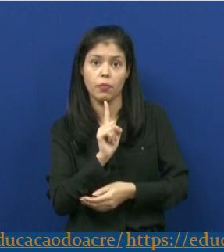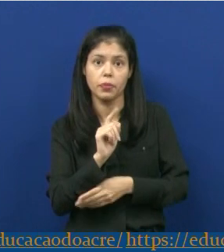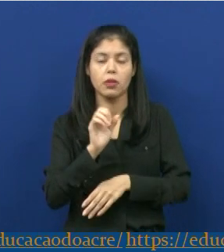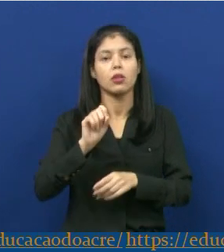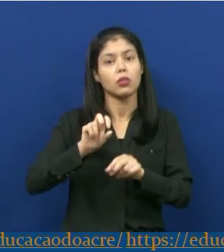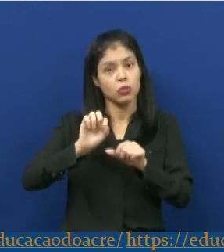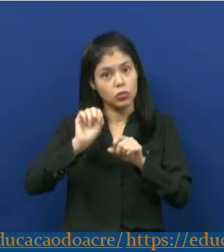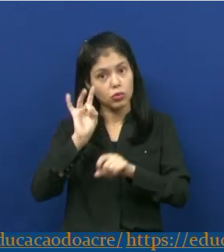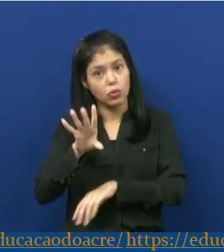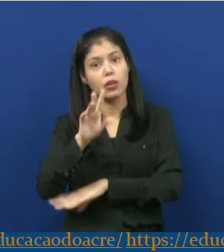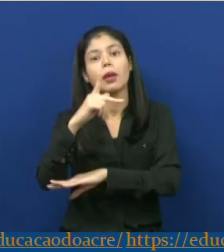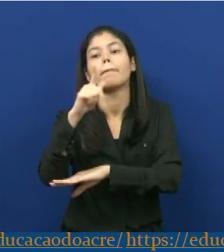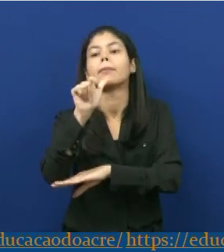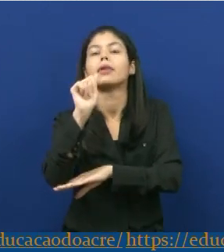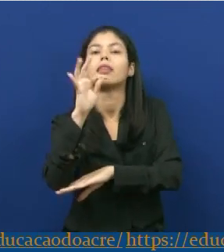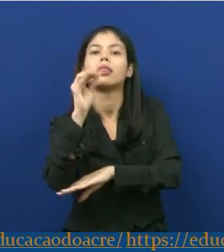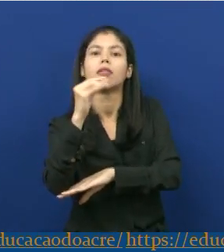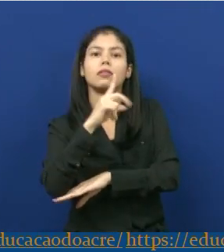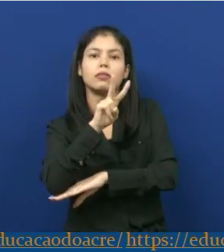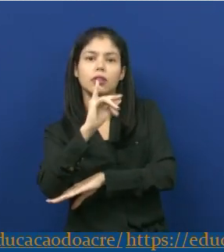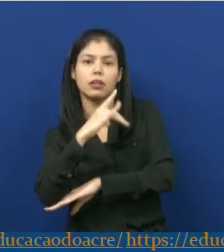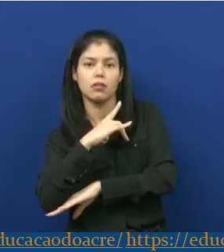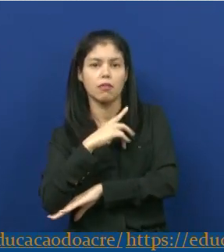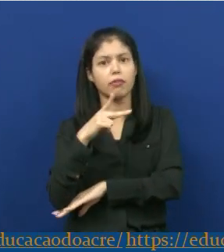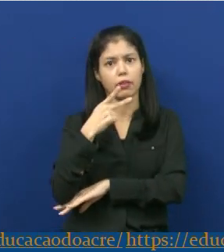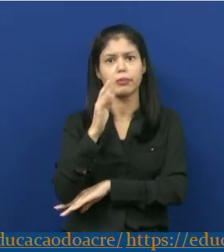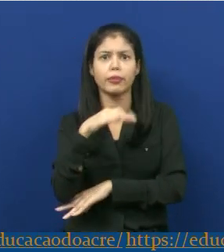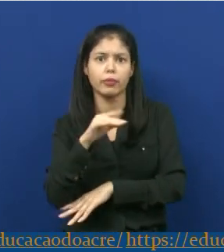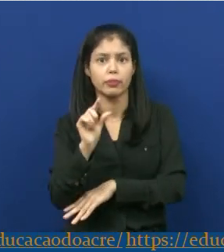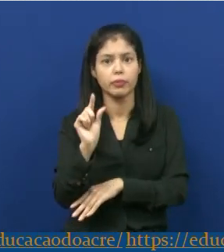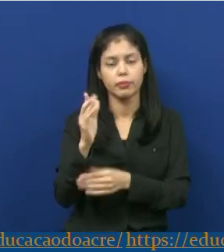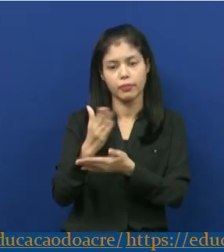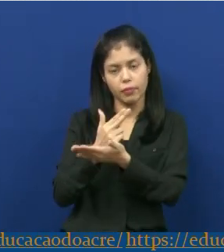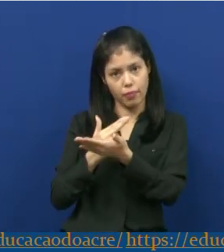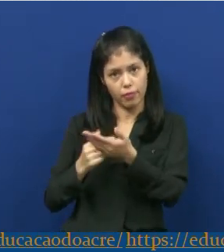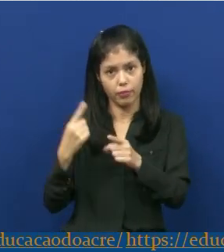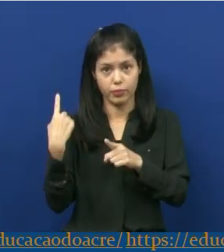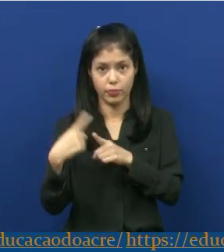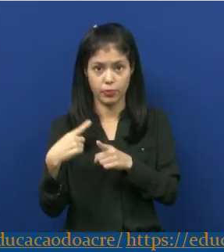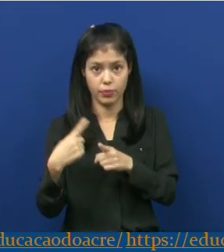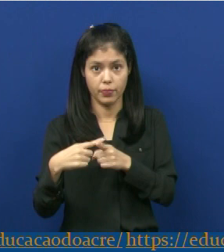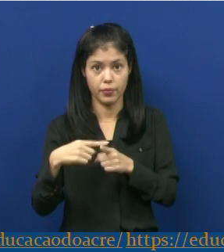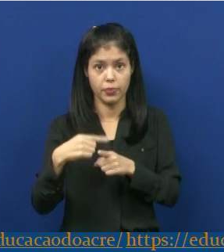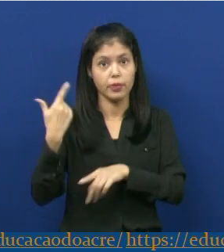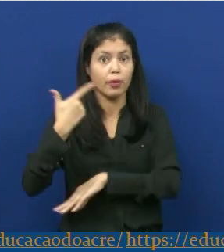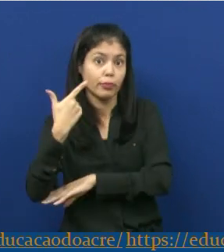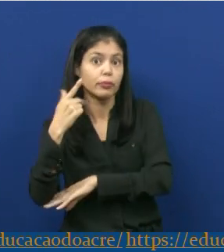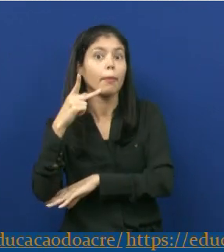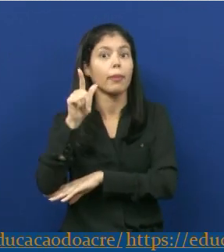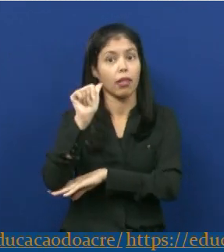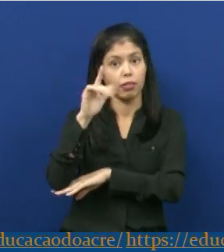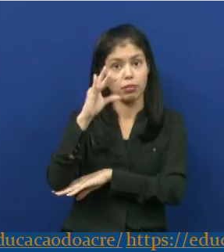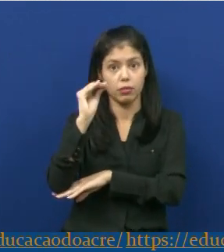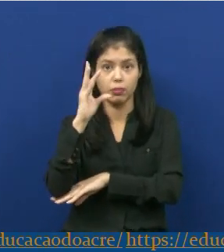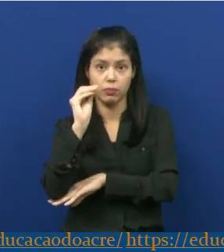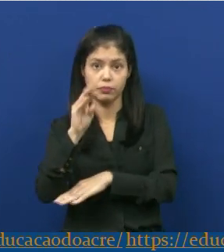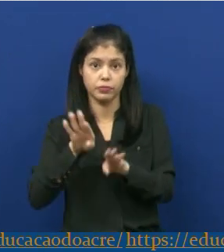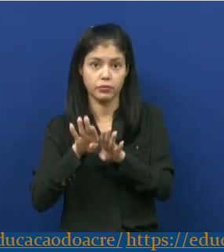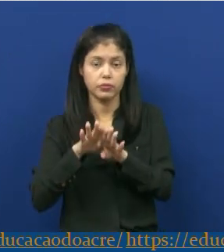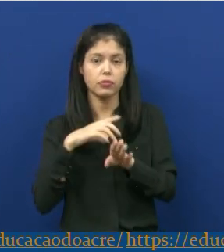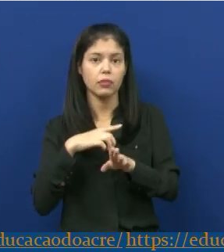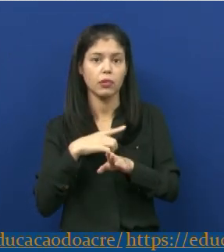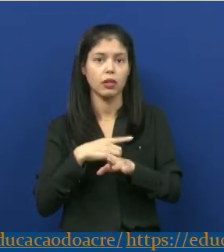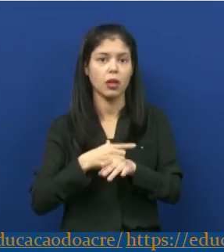grande crítico com relação à arte, porque, segundo Platão, o mundo em que nós vivemos é